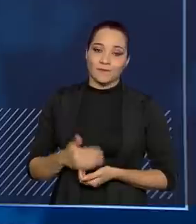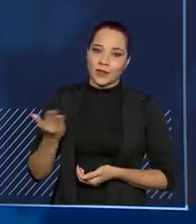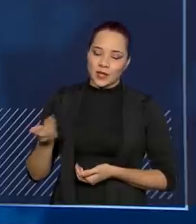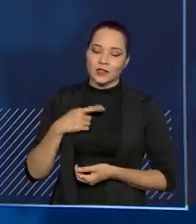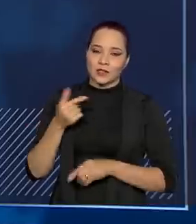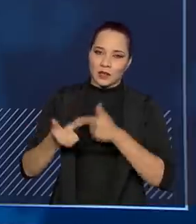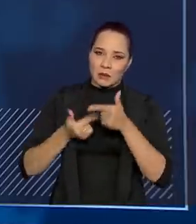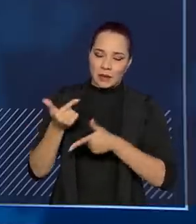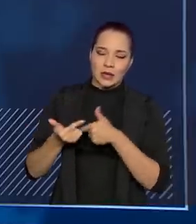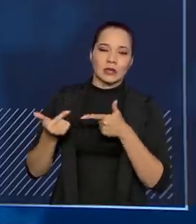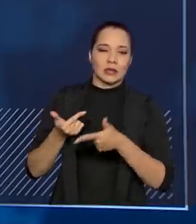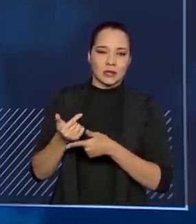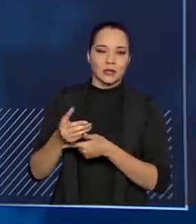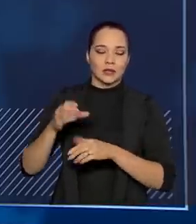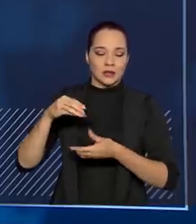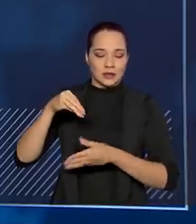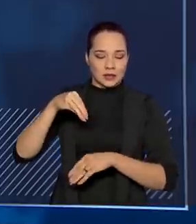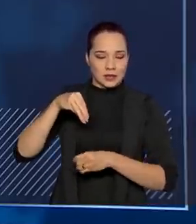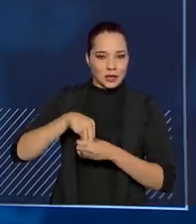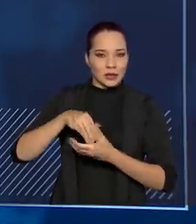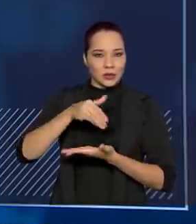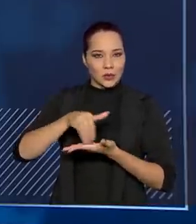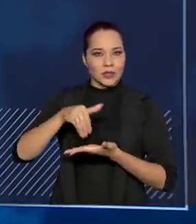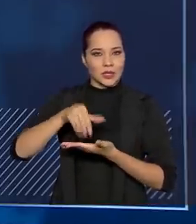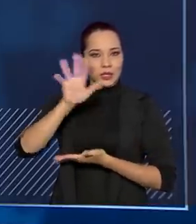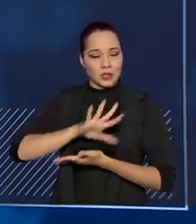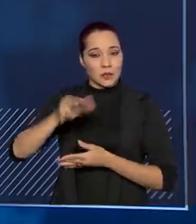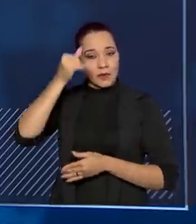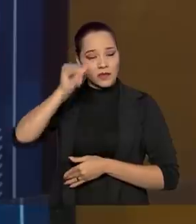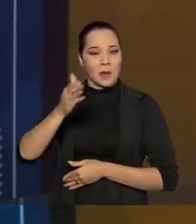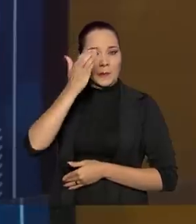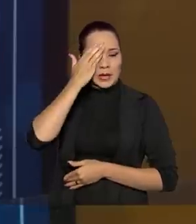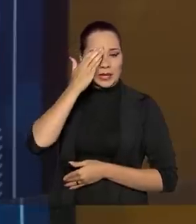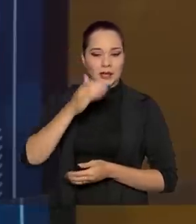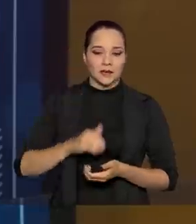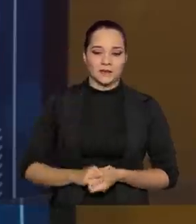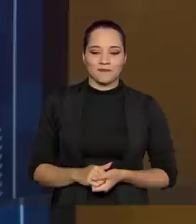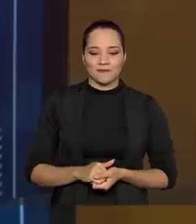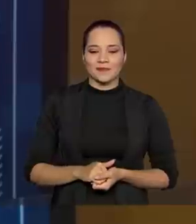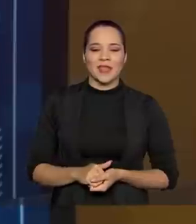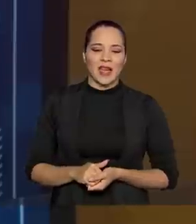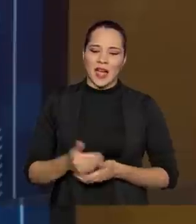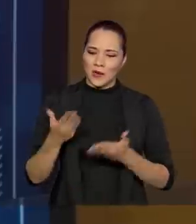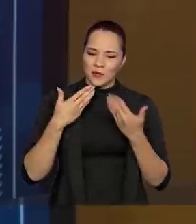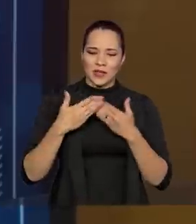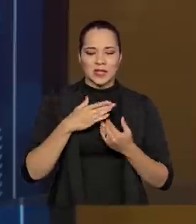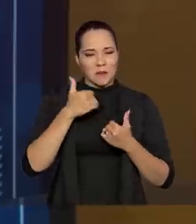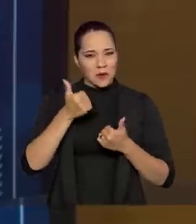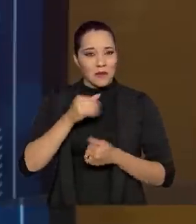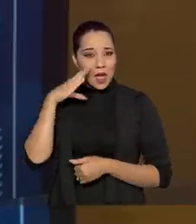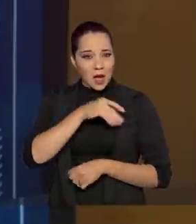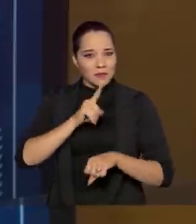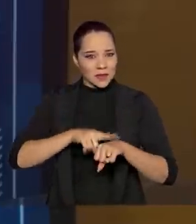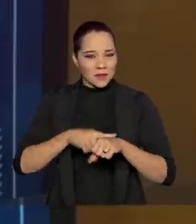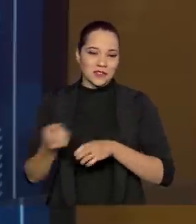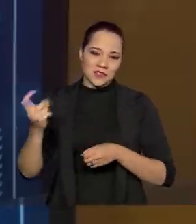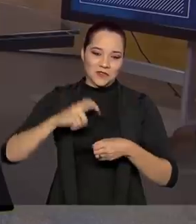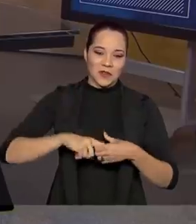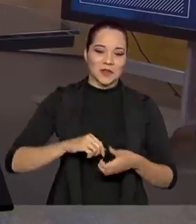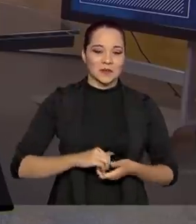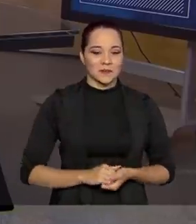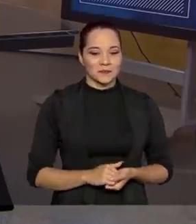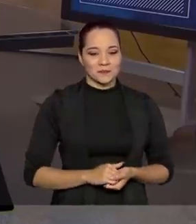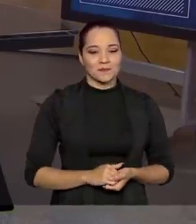estamos trabalhando dentro do Conselho Nacional de Combate à Pirataria. Secretária, a conversa está boa, a gente vai para um rápido intervalo e daqui a pouco a gente